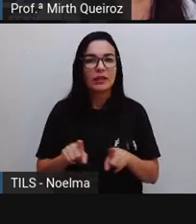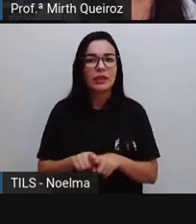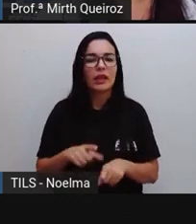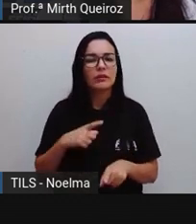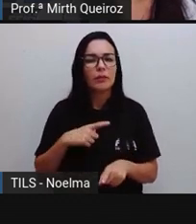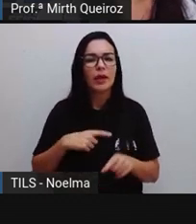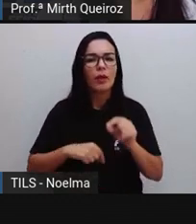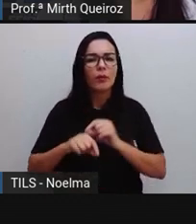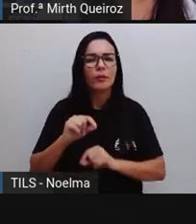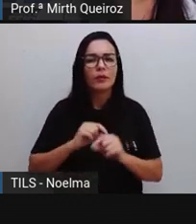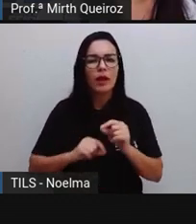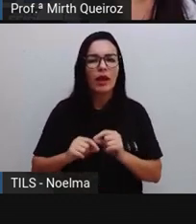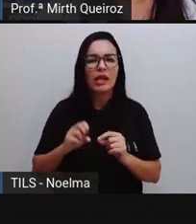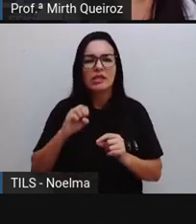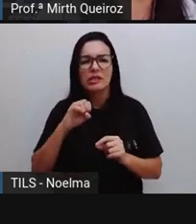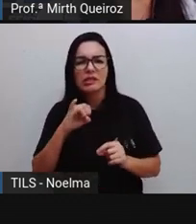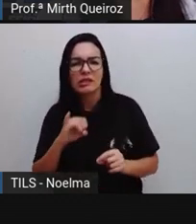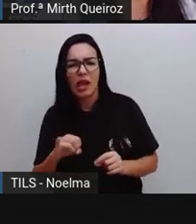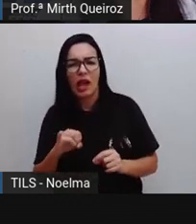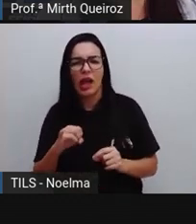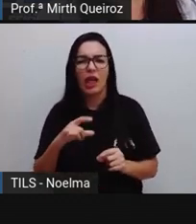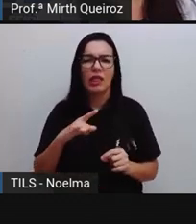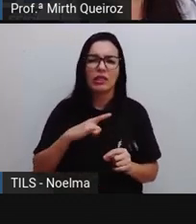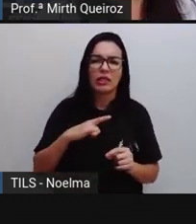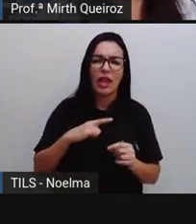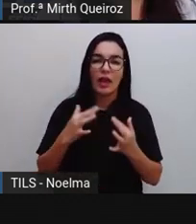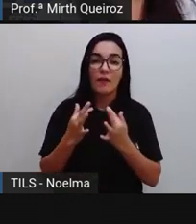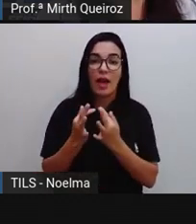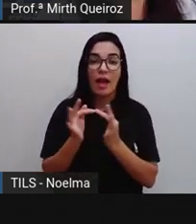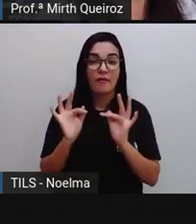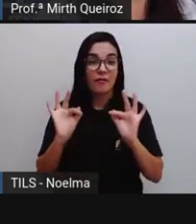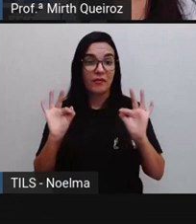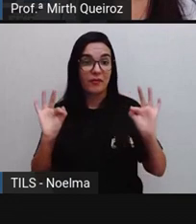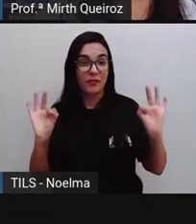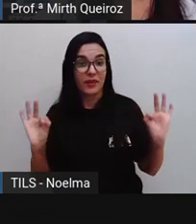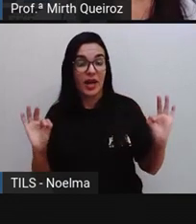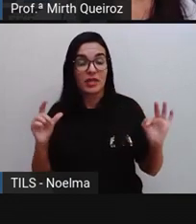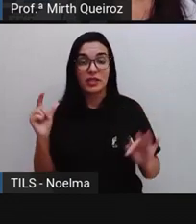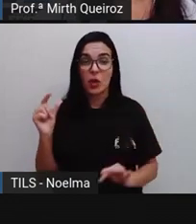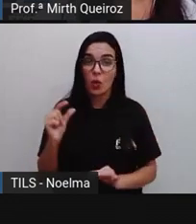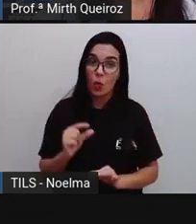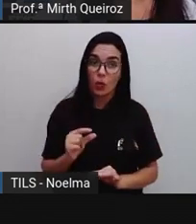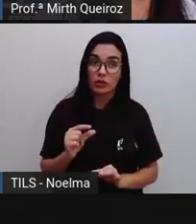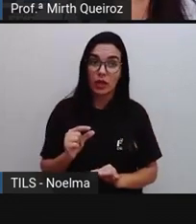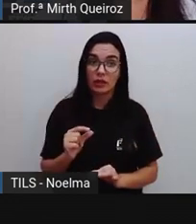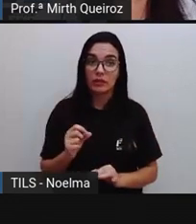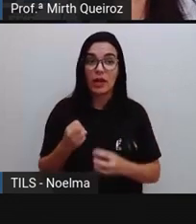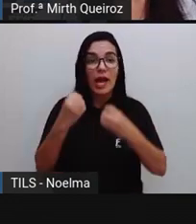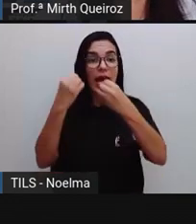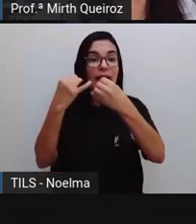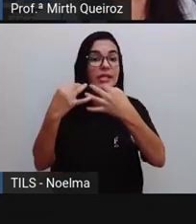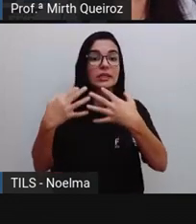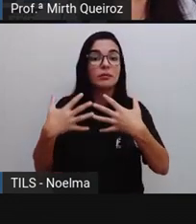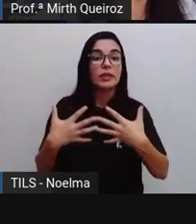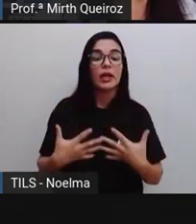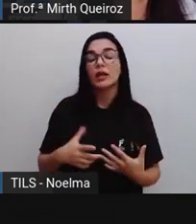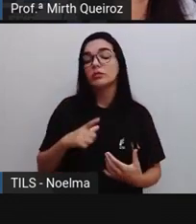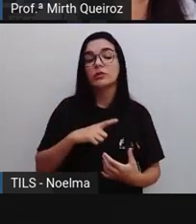ainda a classificação morfológica. E, em seguida, temos uma frase curta